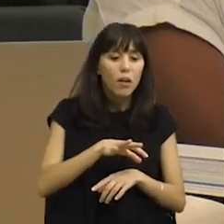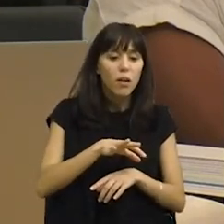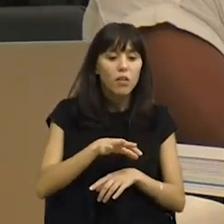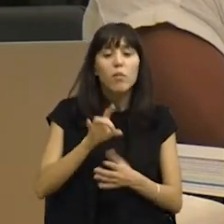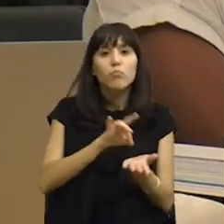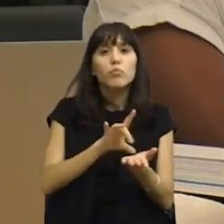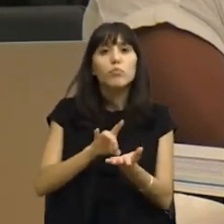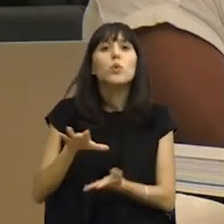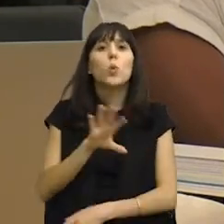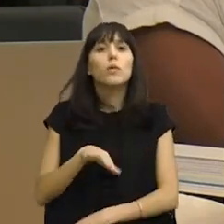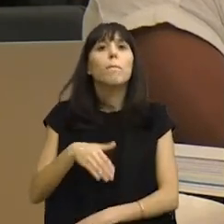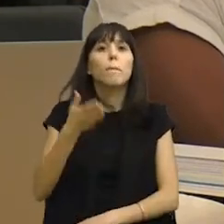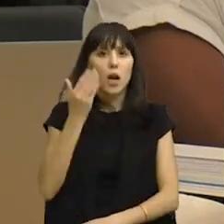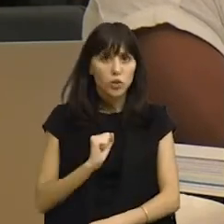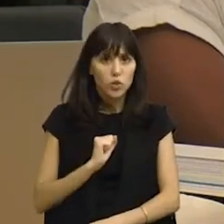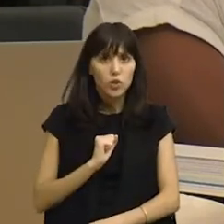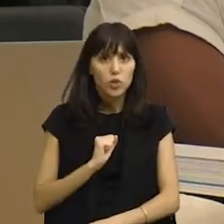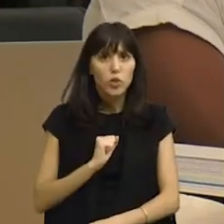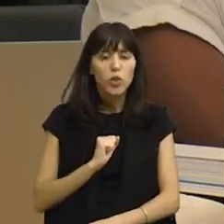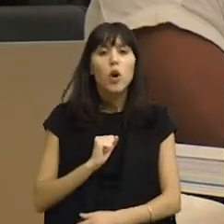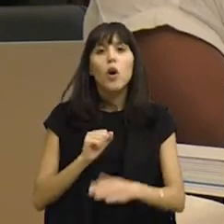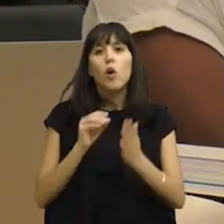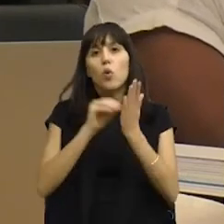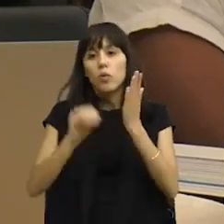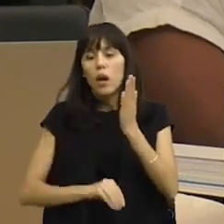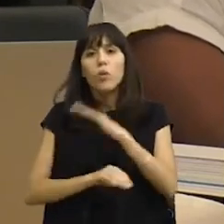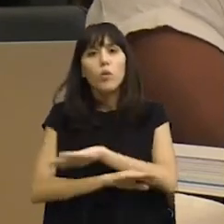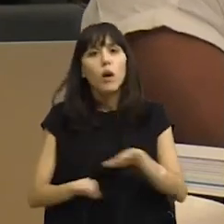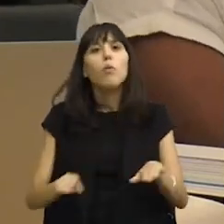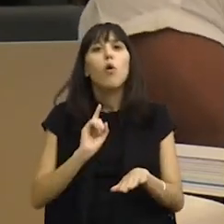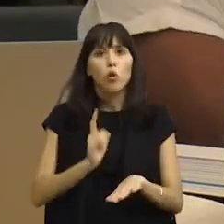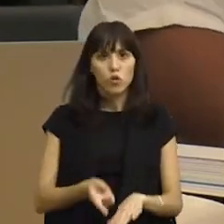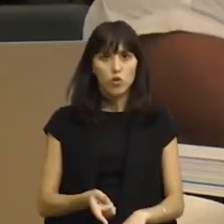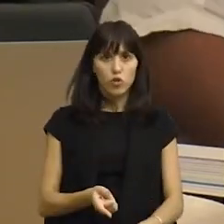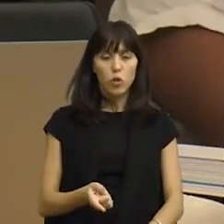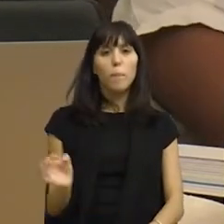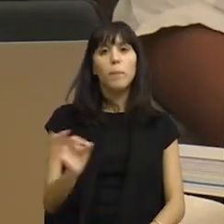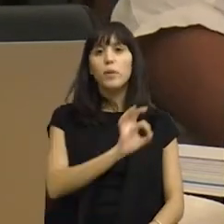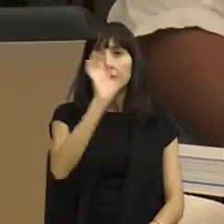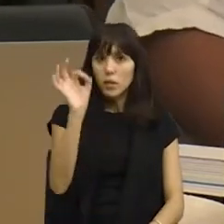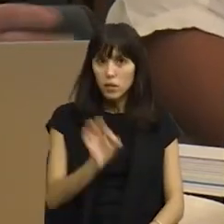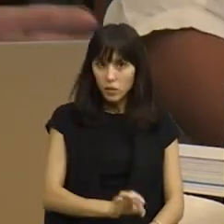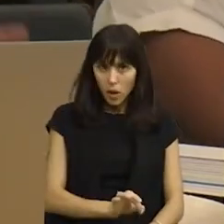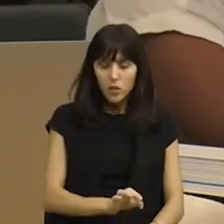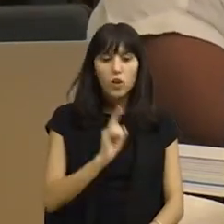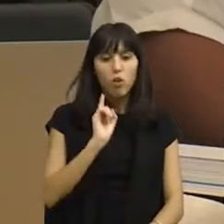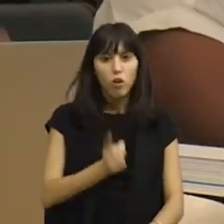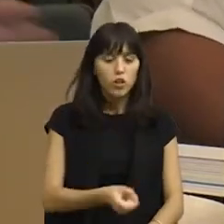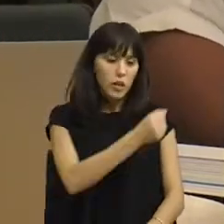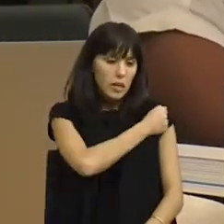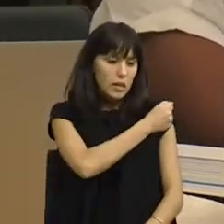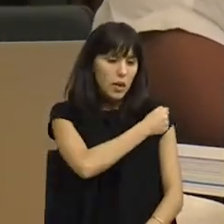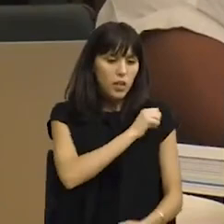mais despejos? Onde é que cessaram mais contratos de arrendamento? Quais são as taxas de conversão do parque